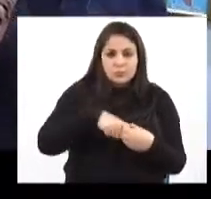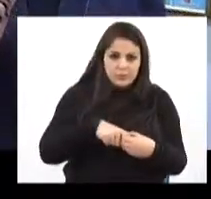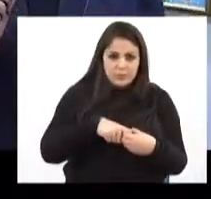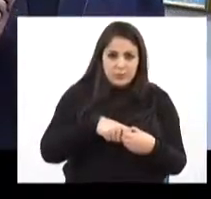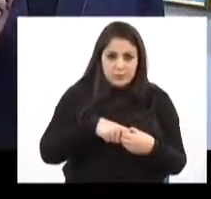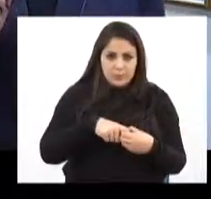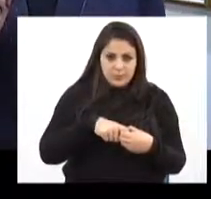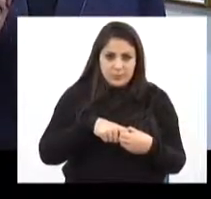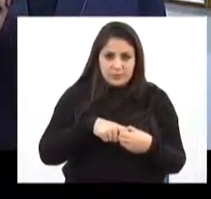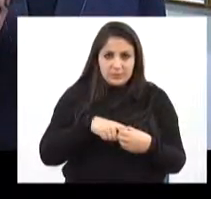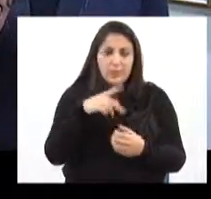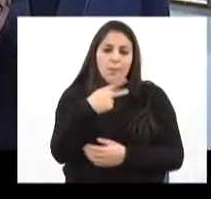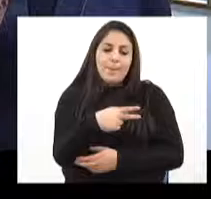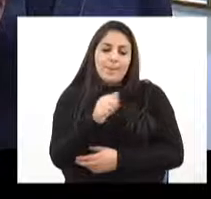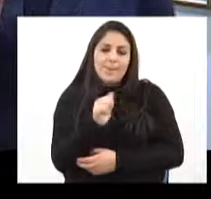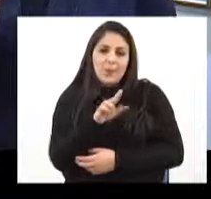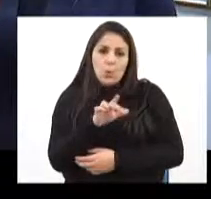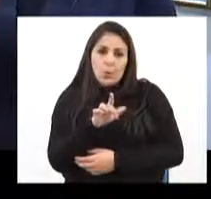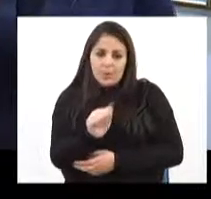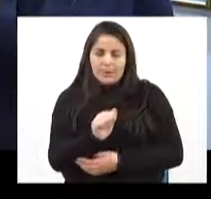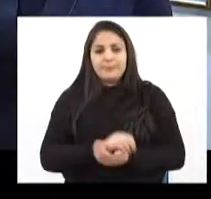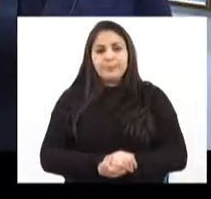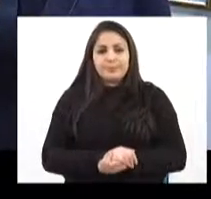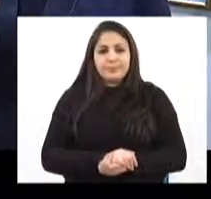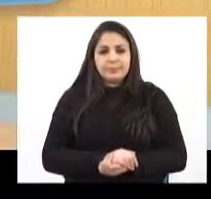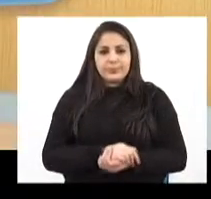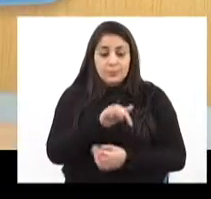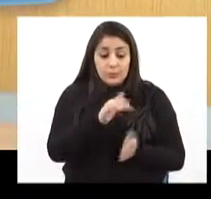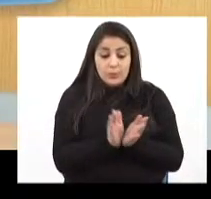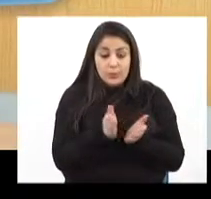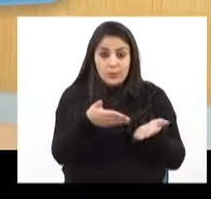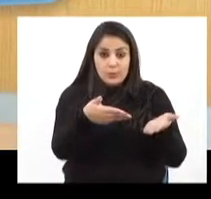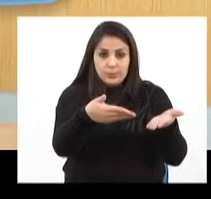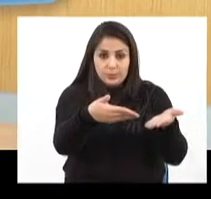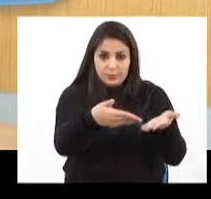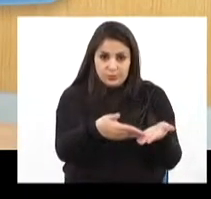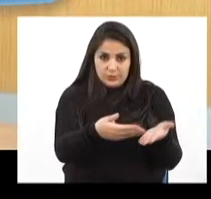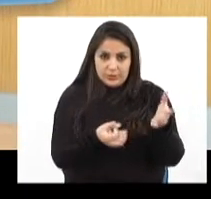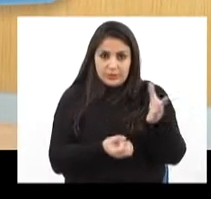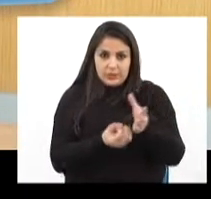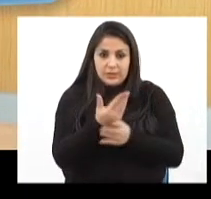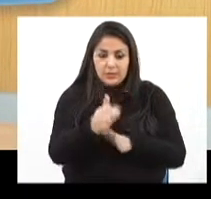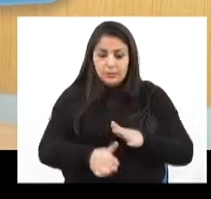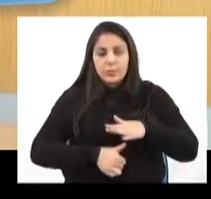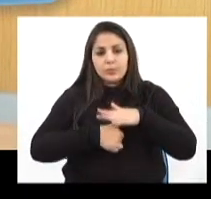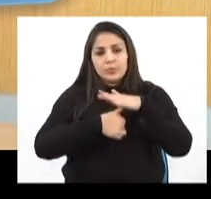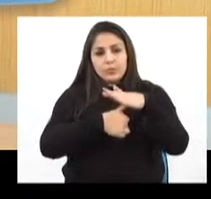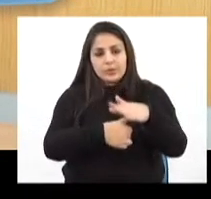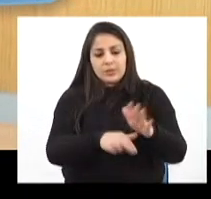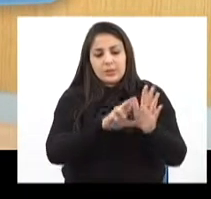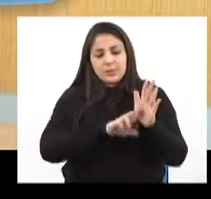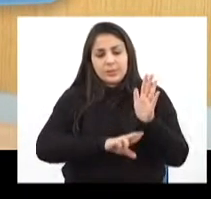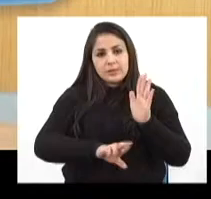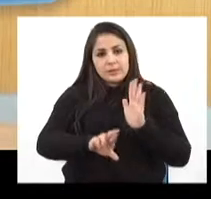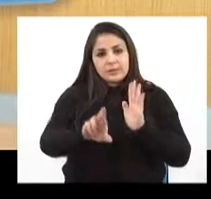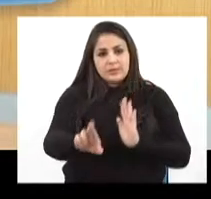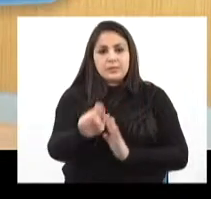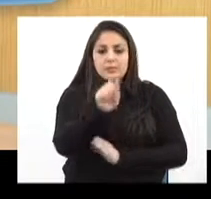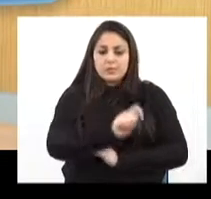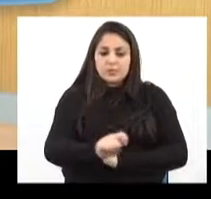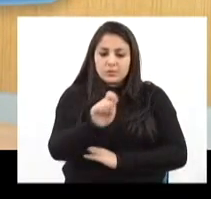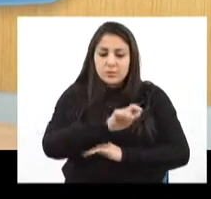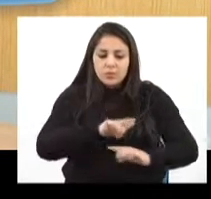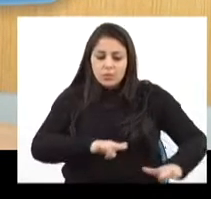e nós voltamos ao estúdio do Jornal da Câmara com você, Paula. Uma comitiva formada por autoridades e representantes